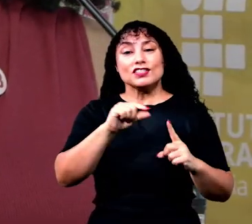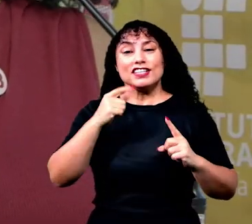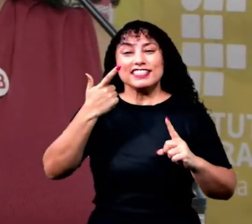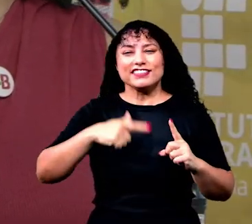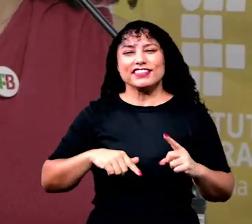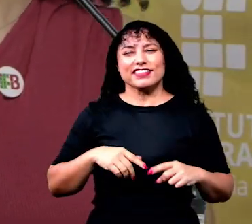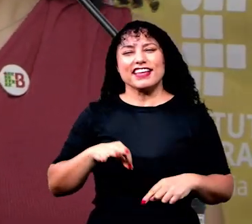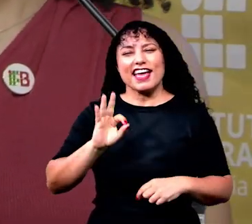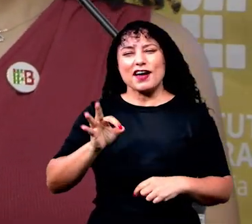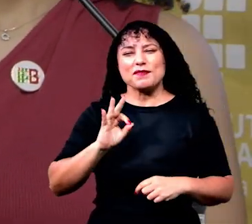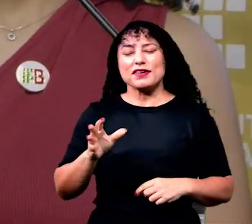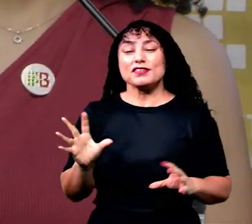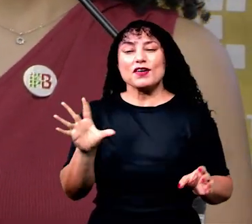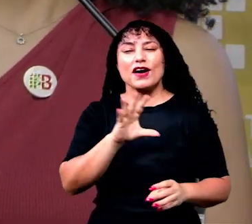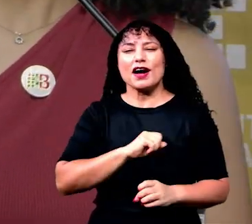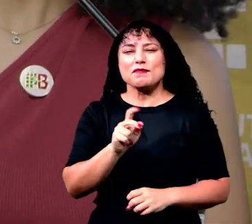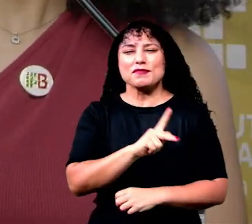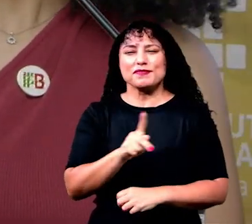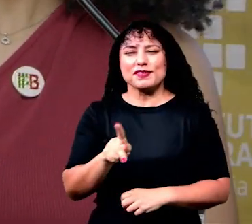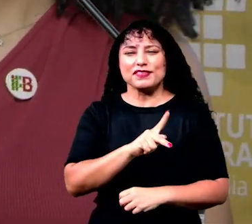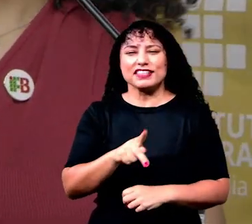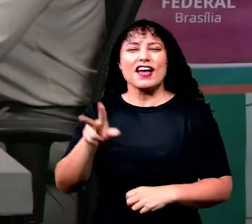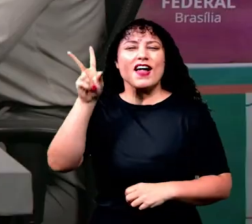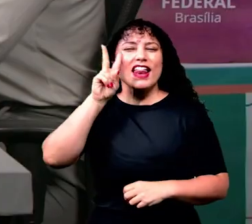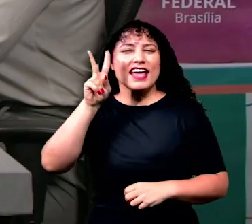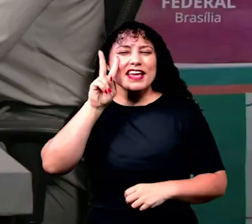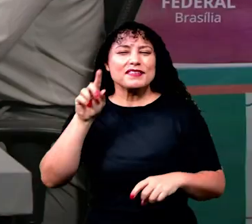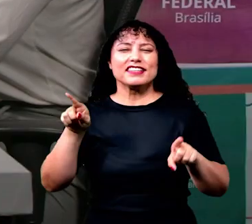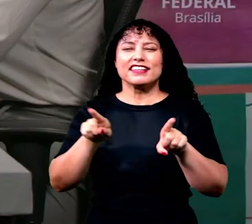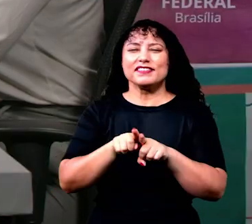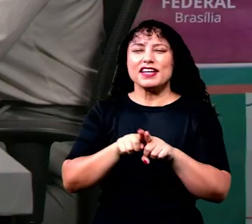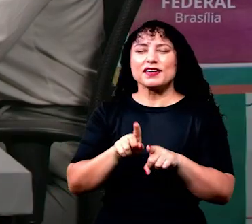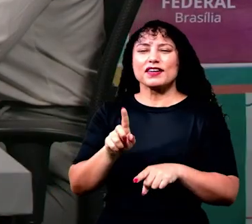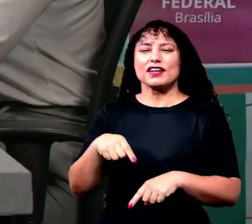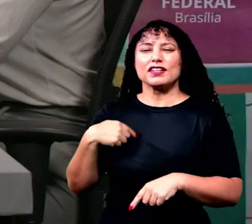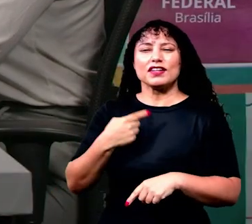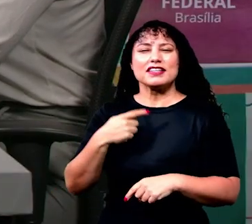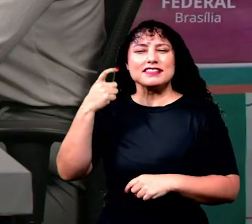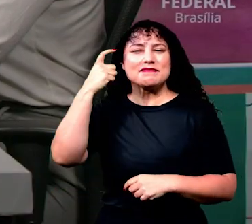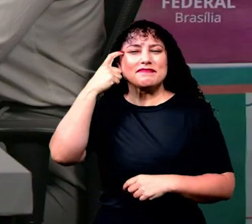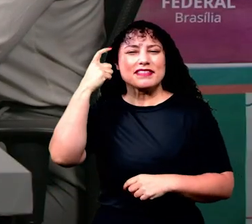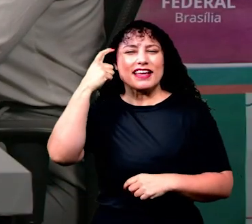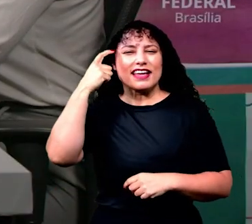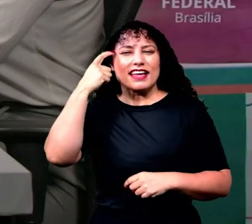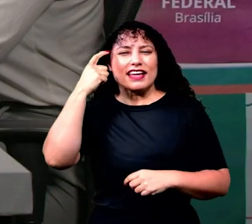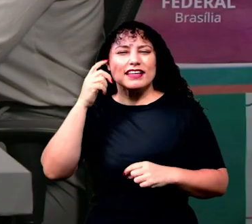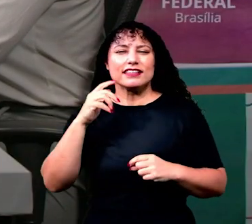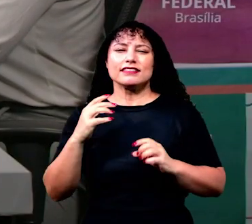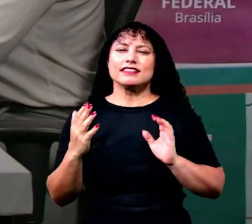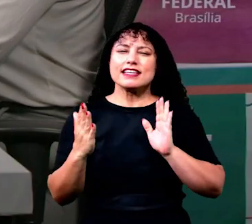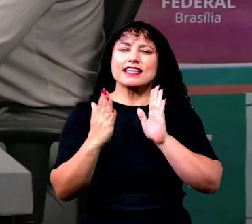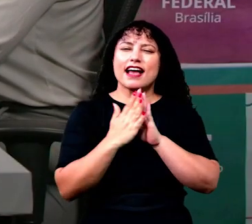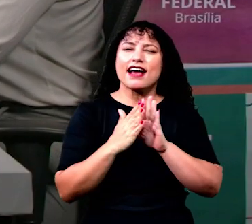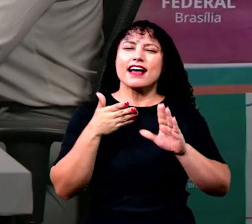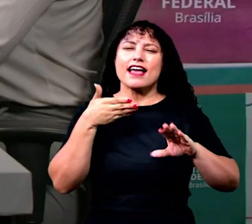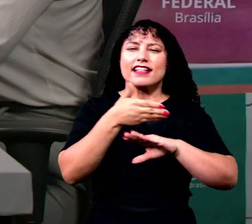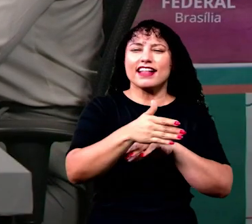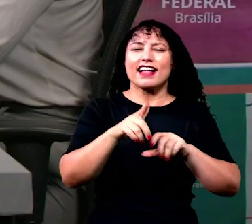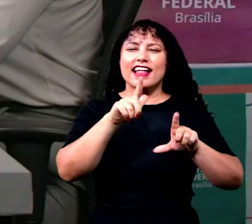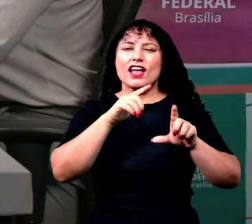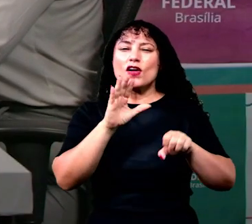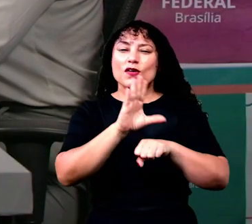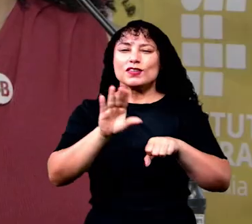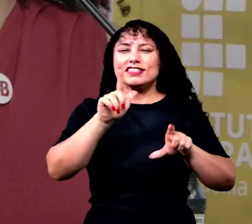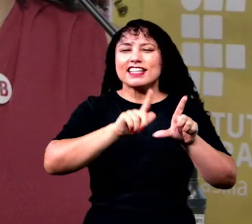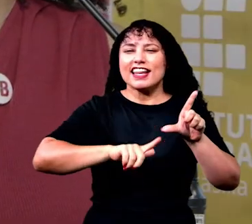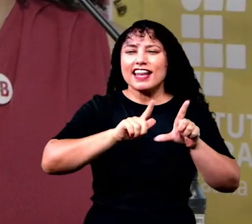eu realmente gosto muito de ser professora. E isso me lembra muito também que quando a gente pensa em entrar no curso de letras, tem muito